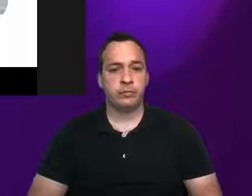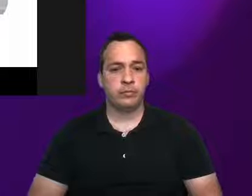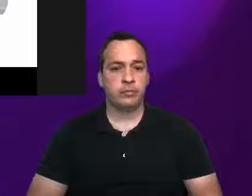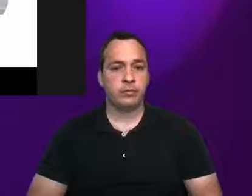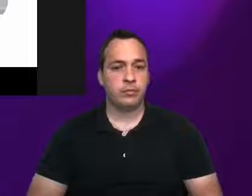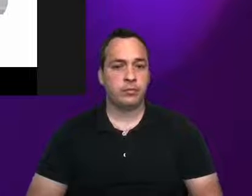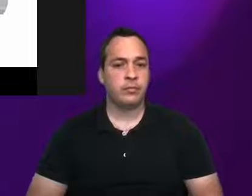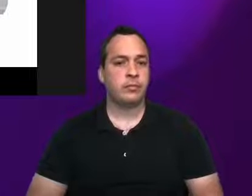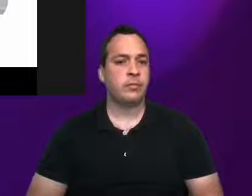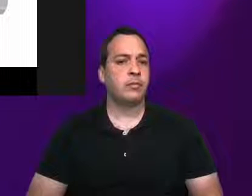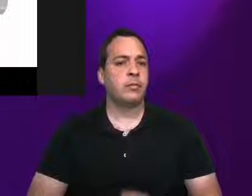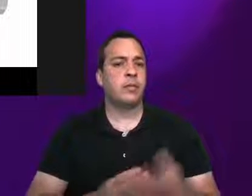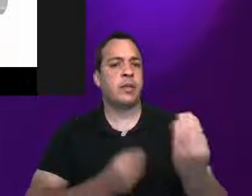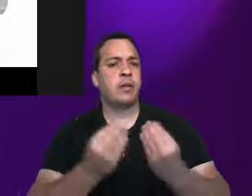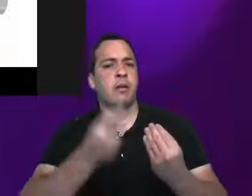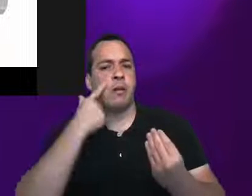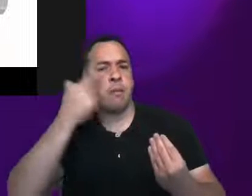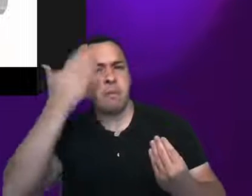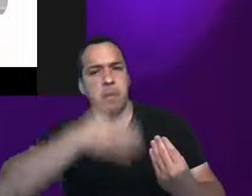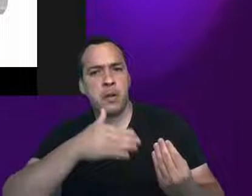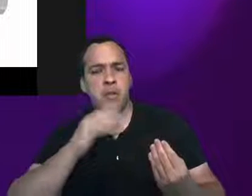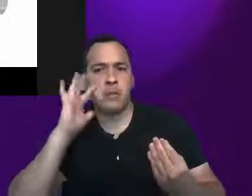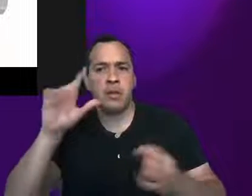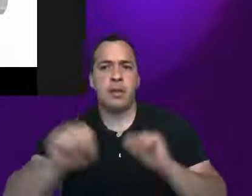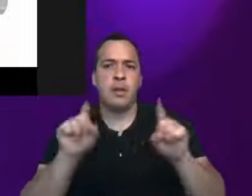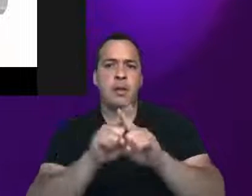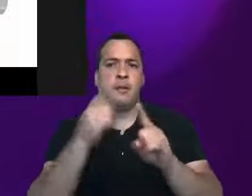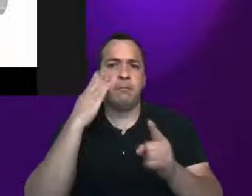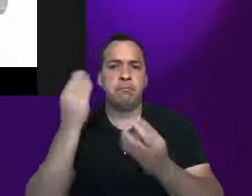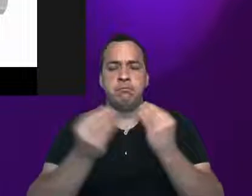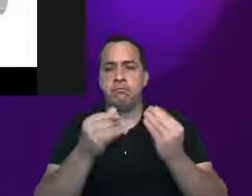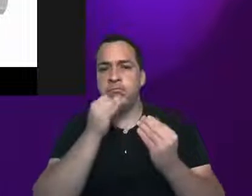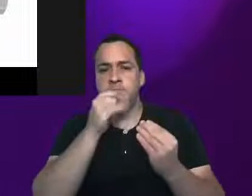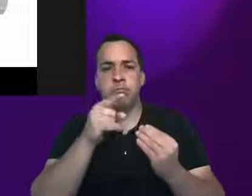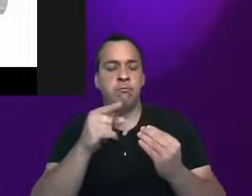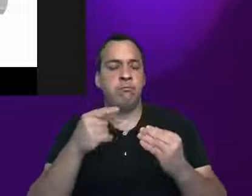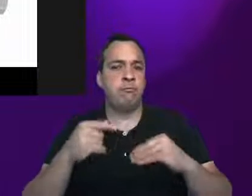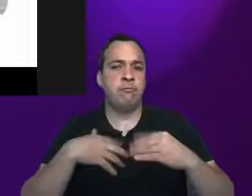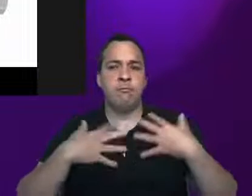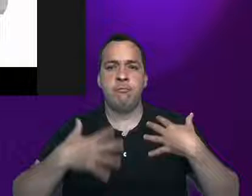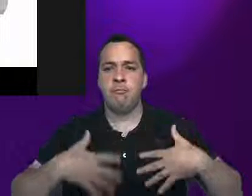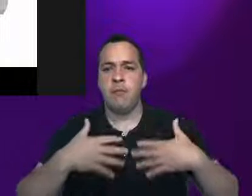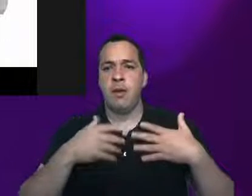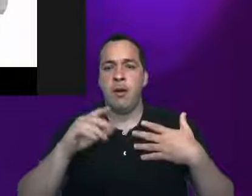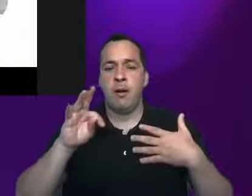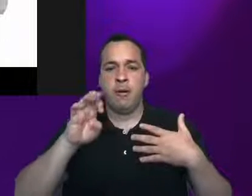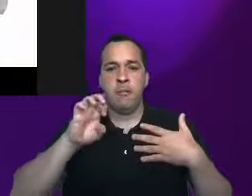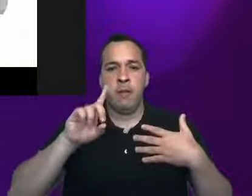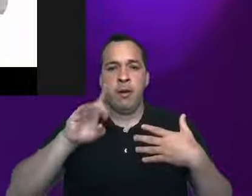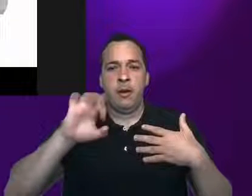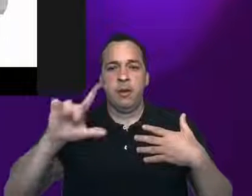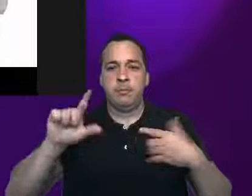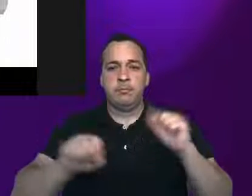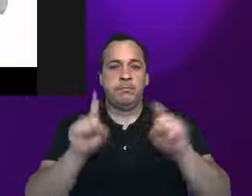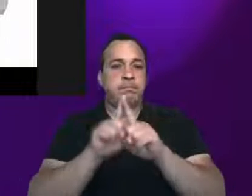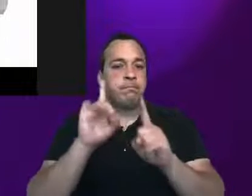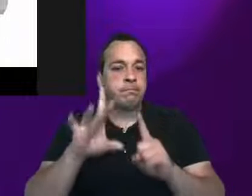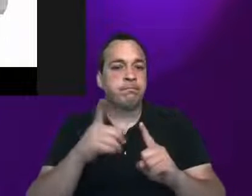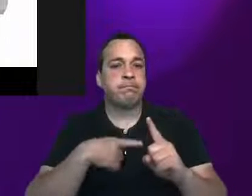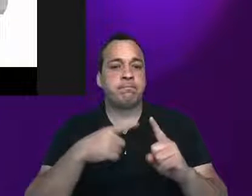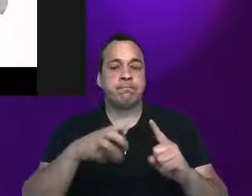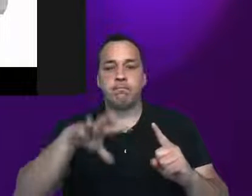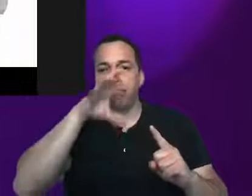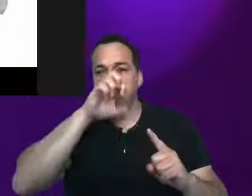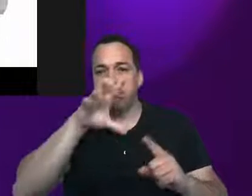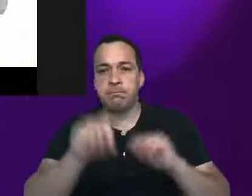a plausibilidade teórica disso? A gente sabe que a perfusão tecidual, ela não depende só da pressão arterial média, ela depende também da